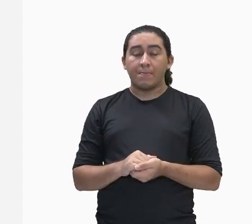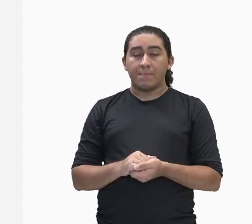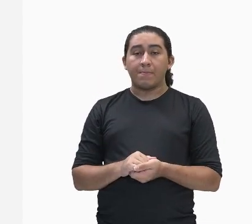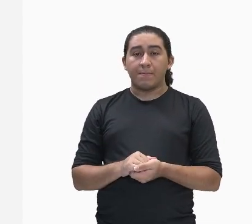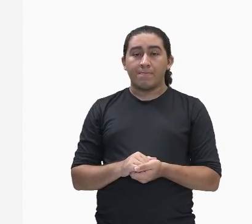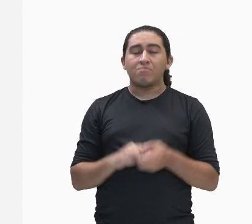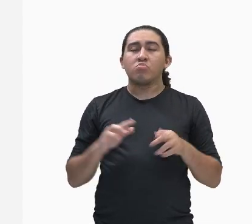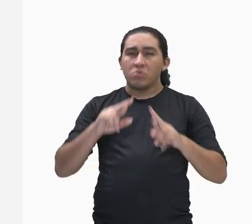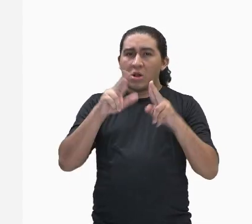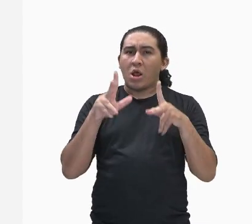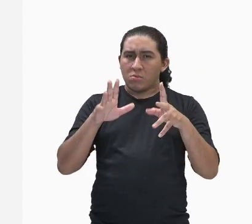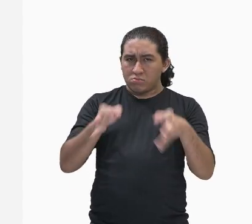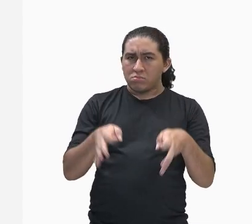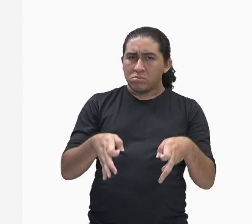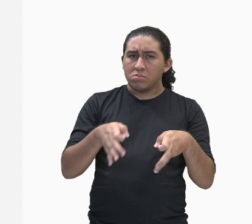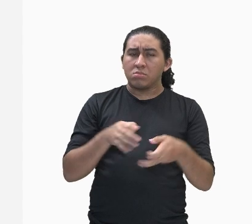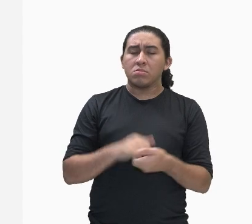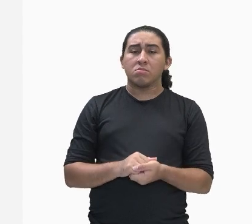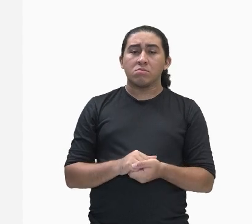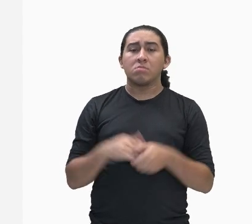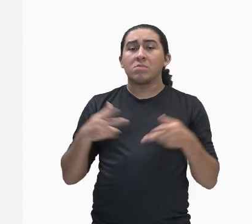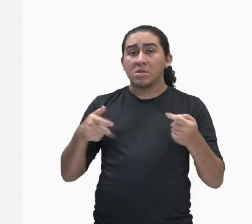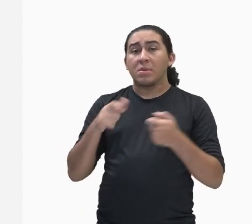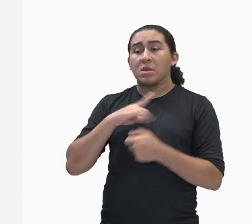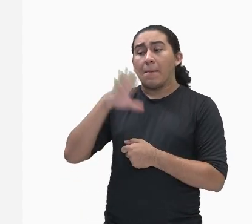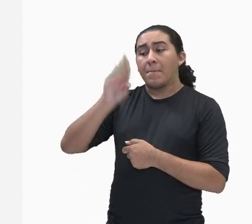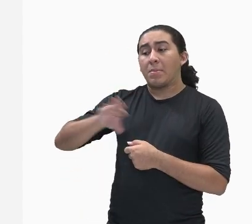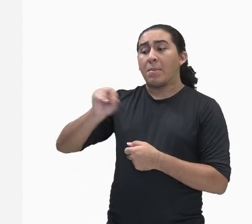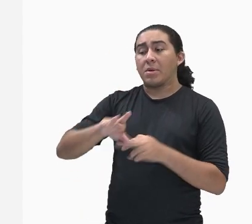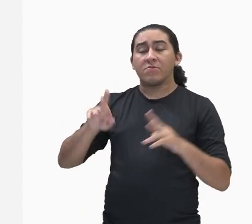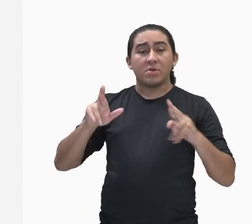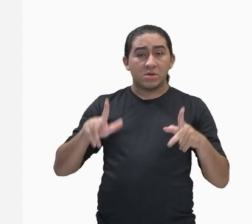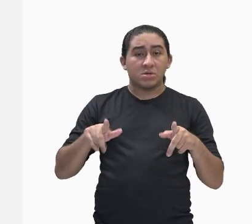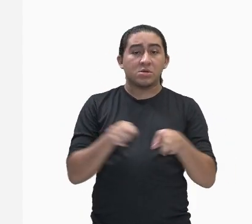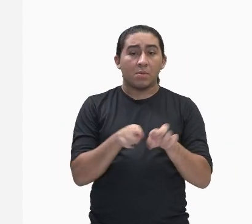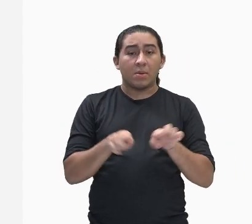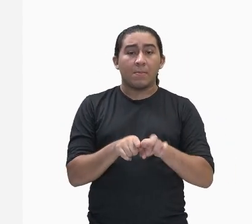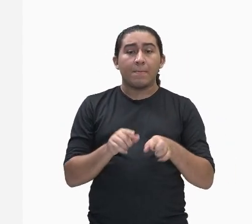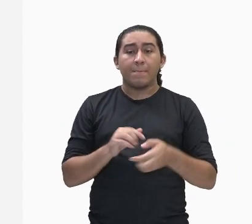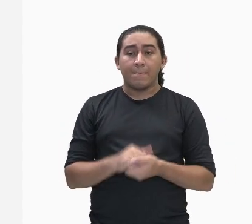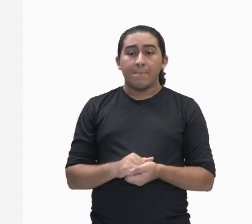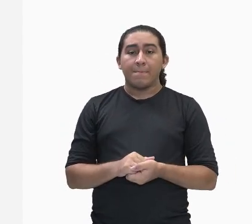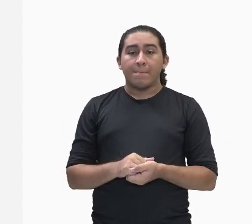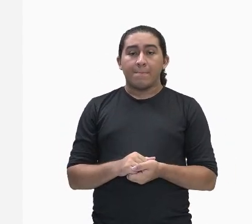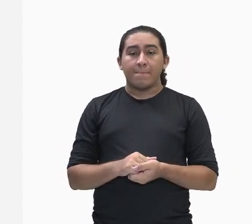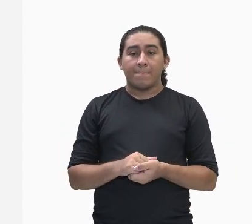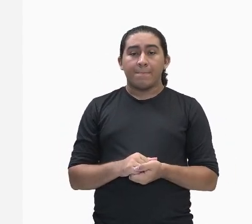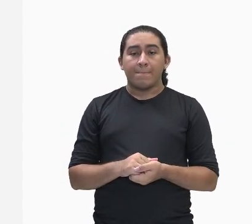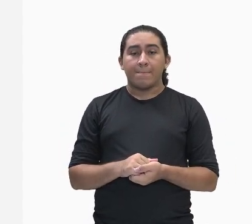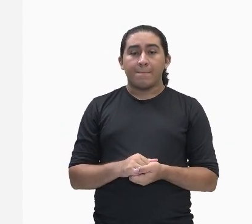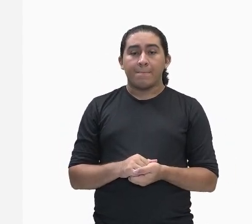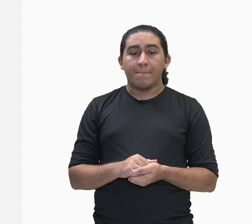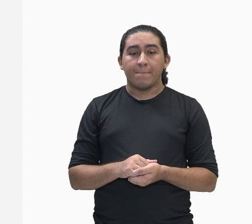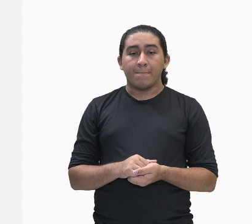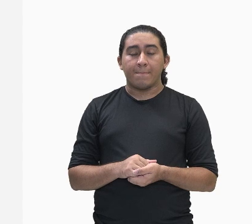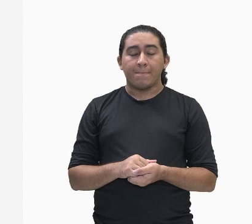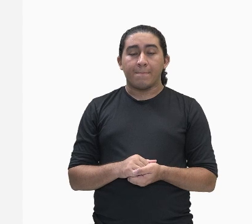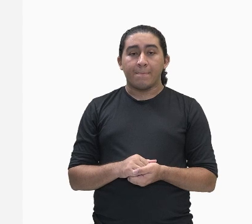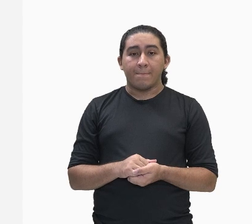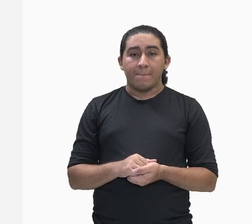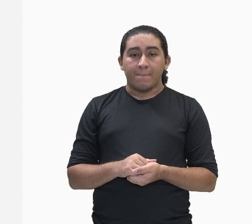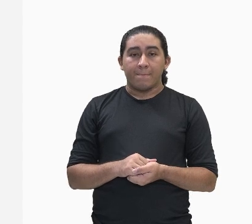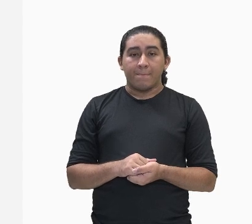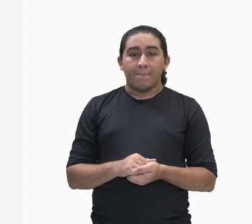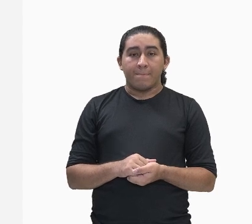totalmente diferente, alteração na pronúncia. Vinicultura, vinha, cultura, né? Então, há